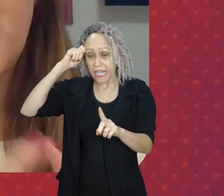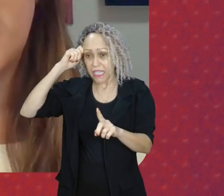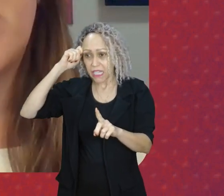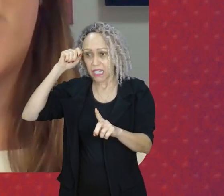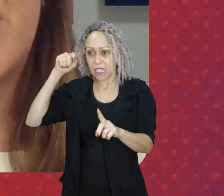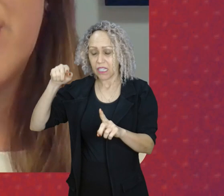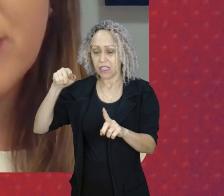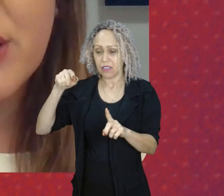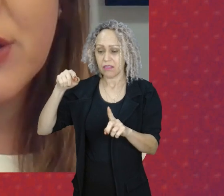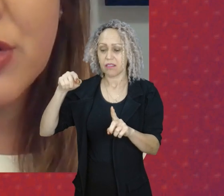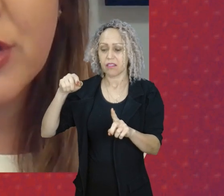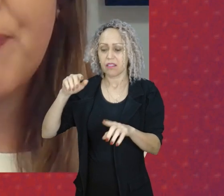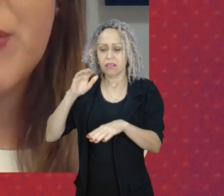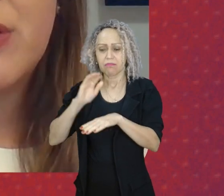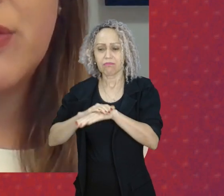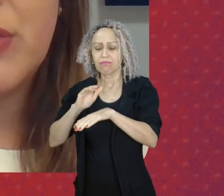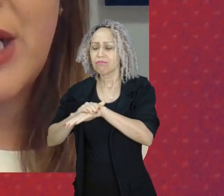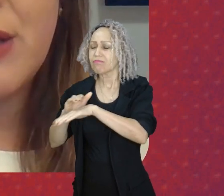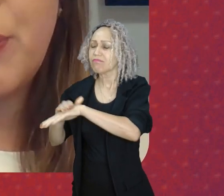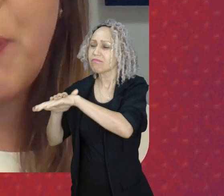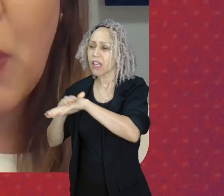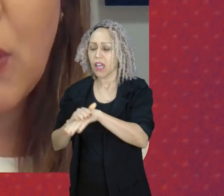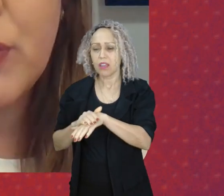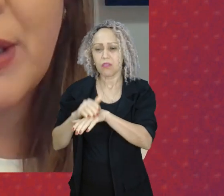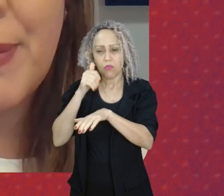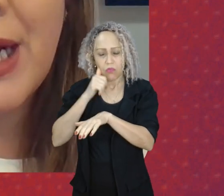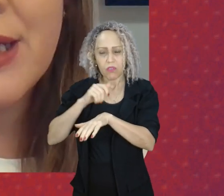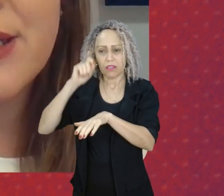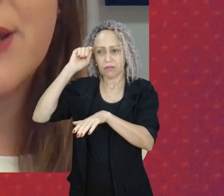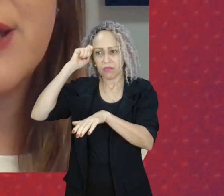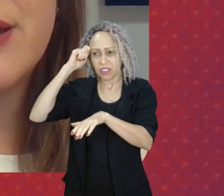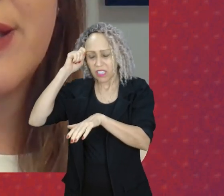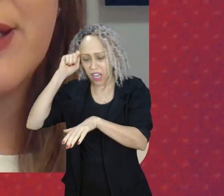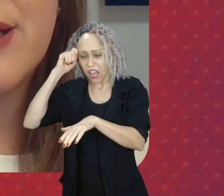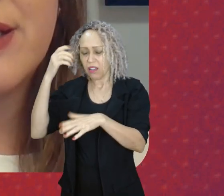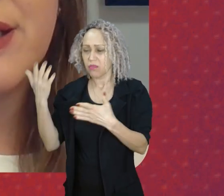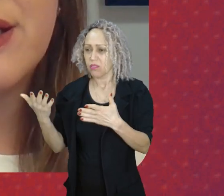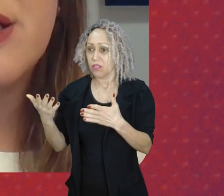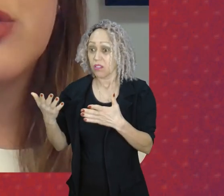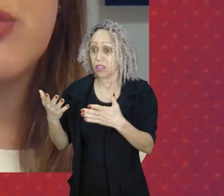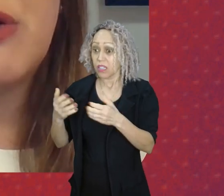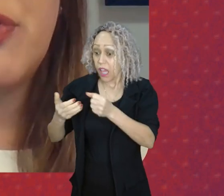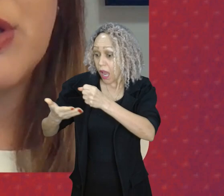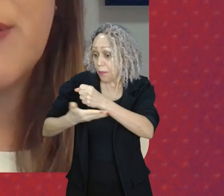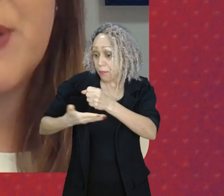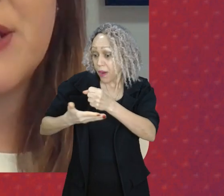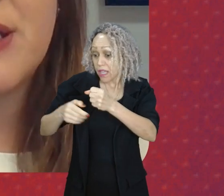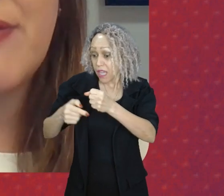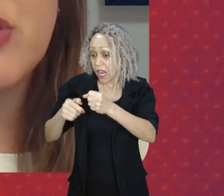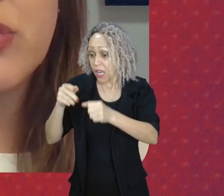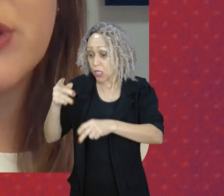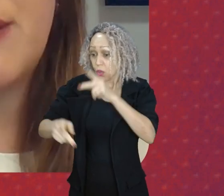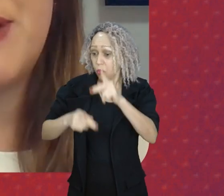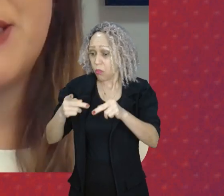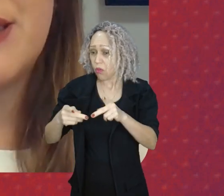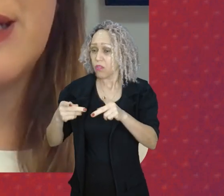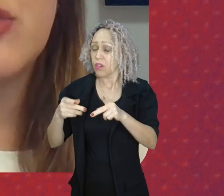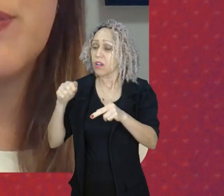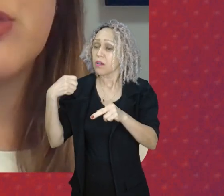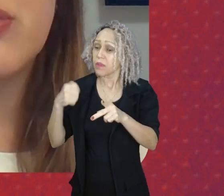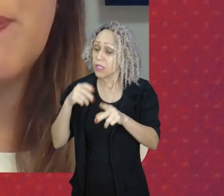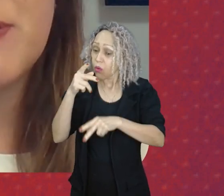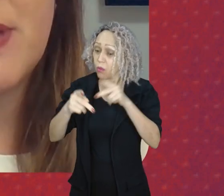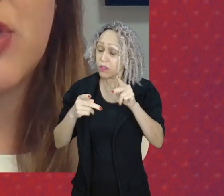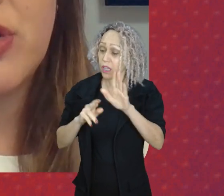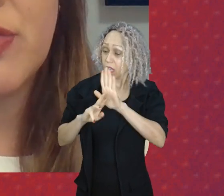esse corpo social que é tão grande no povo, na base, que ele tem ali sua voz